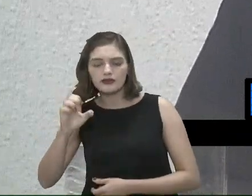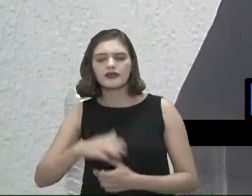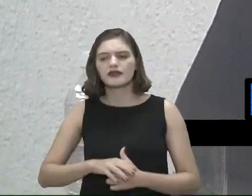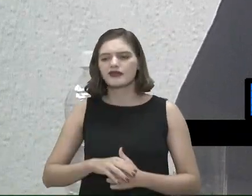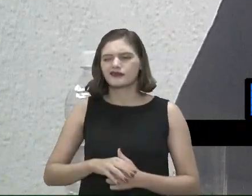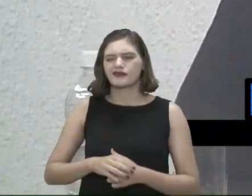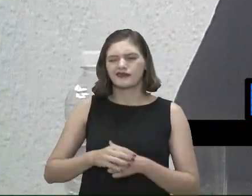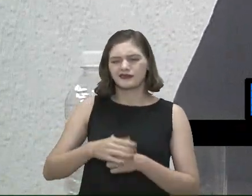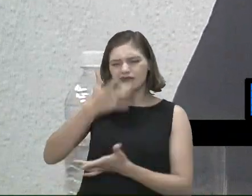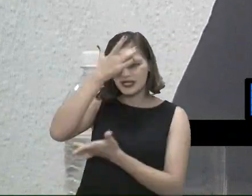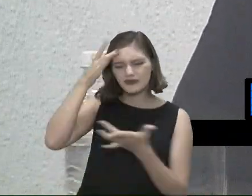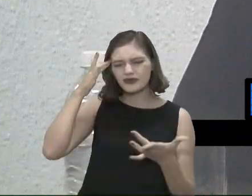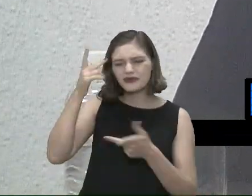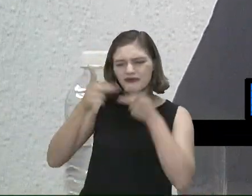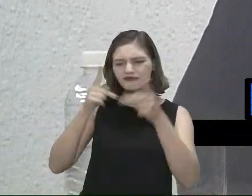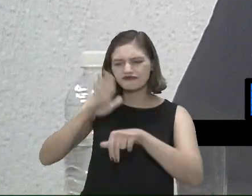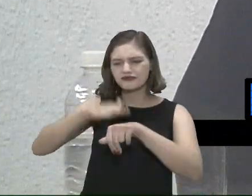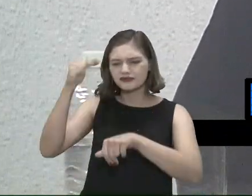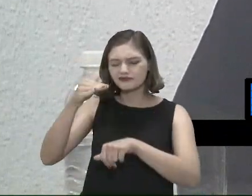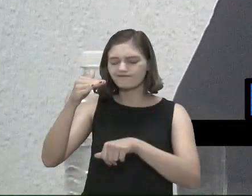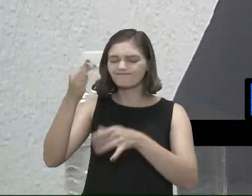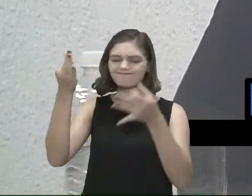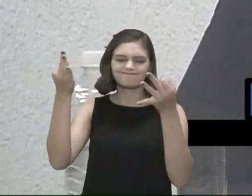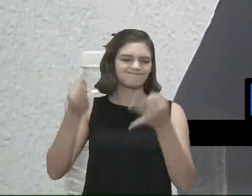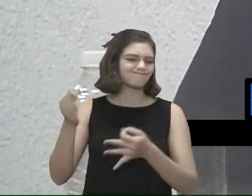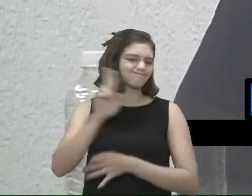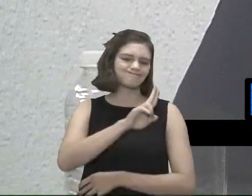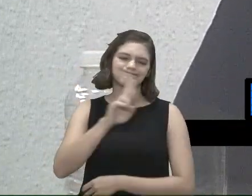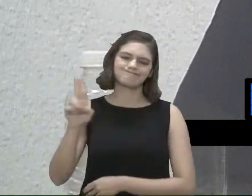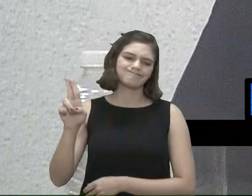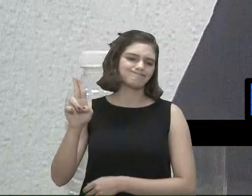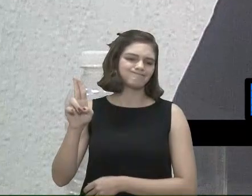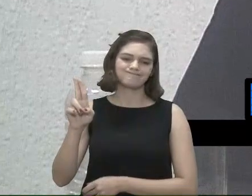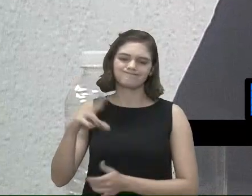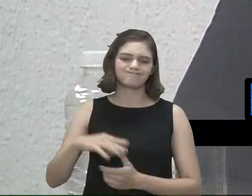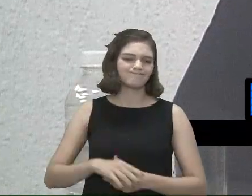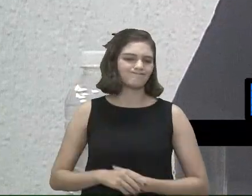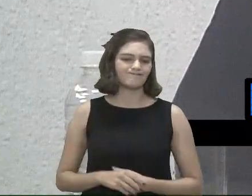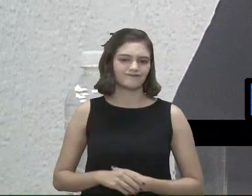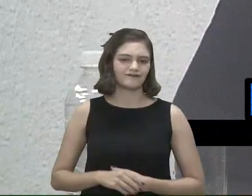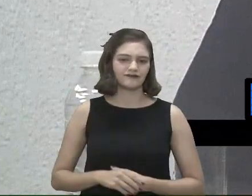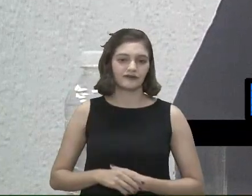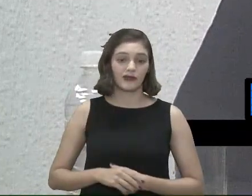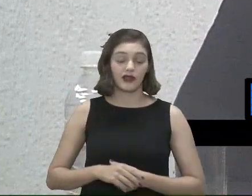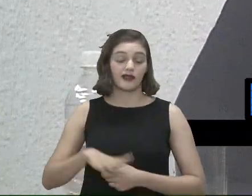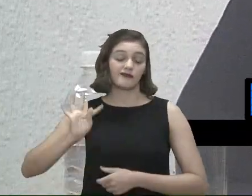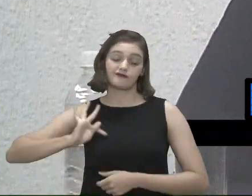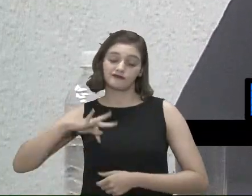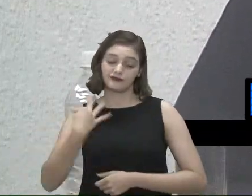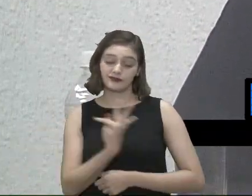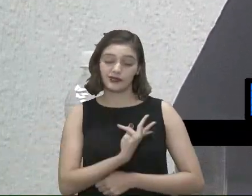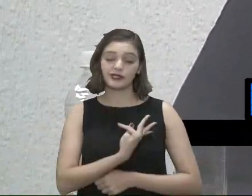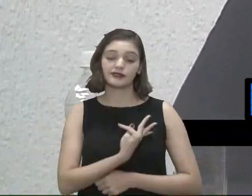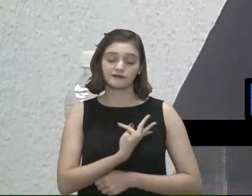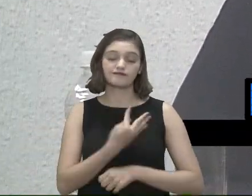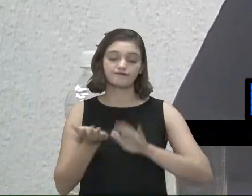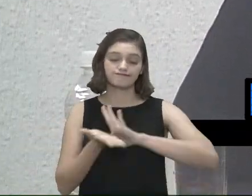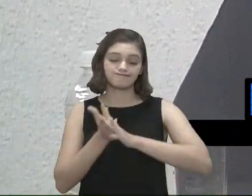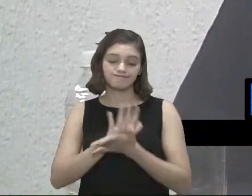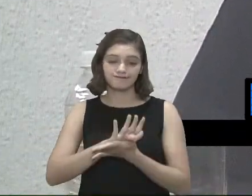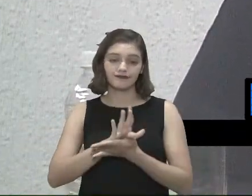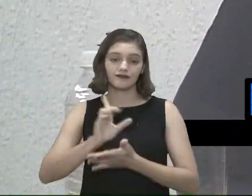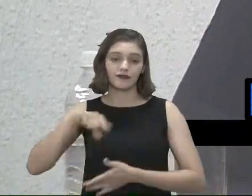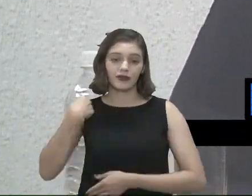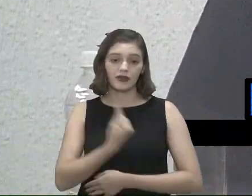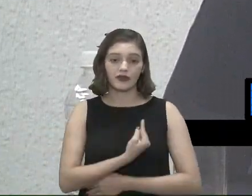as pessoas insistem em nos chamar pelos pronomes incorretos. O nome disso é transfobia, né? Nós, pessoas